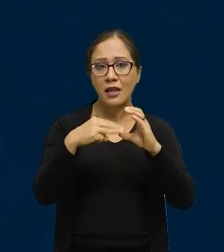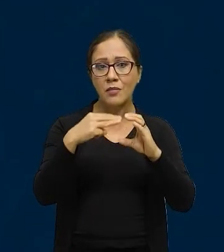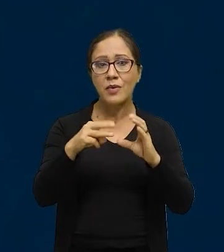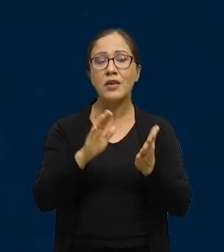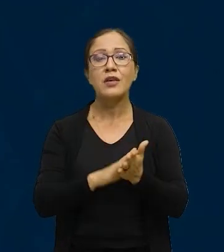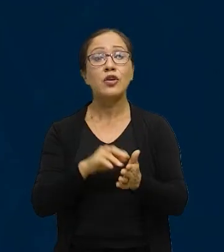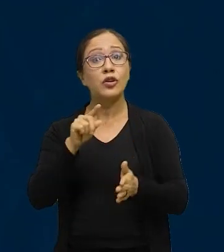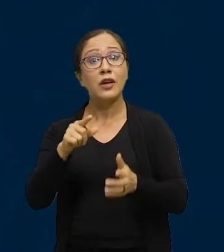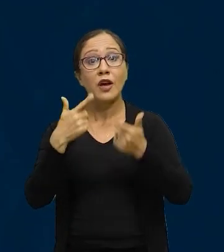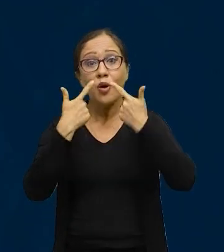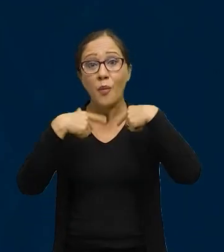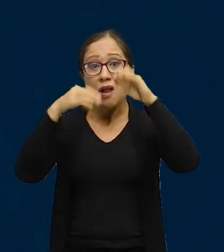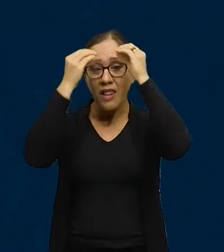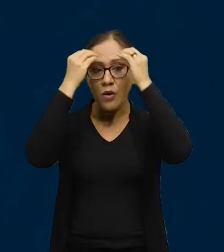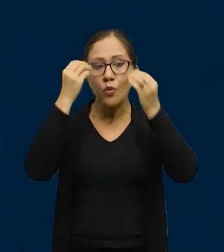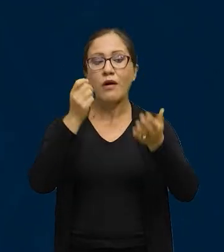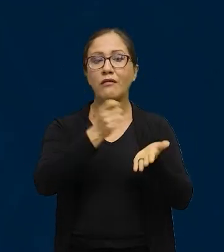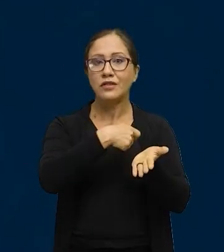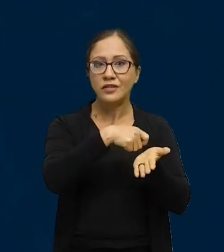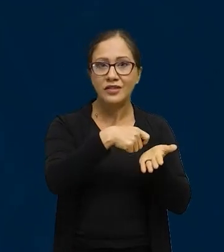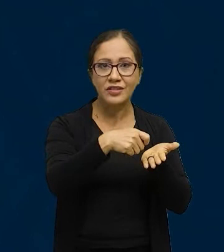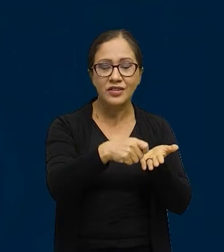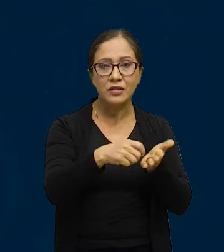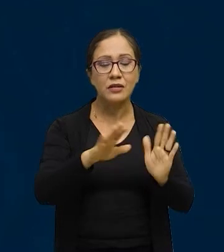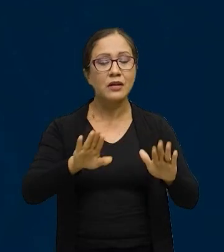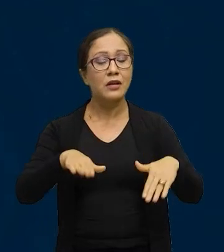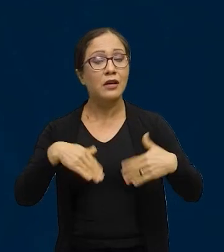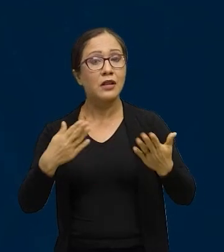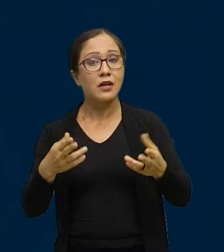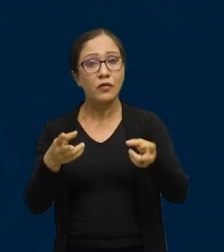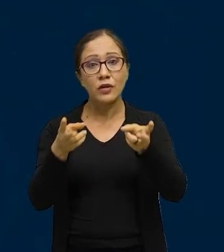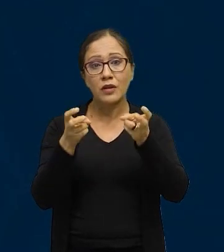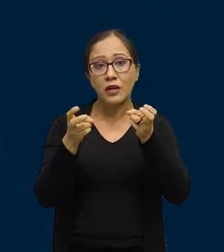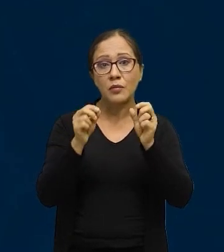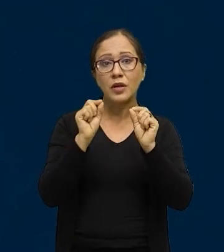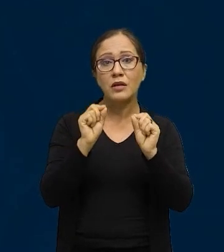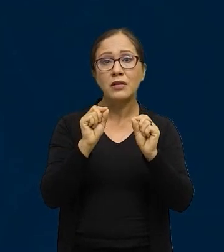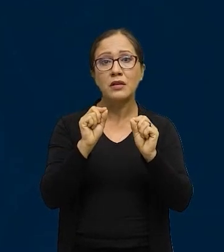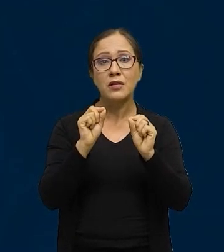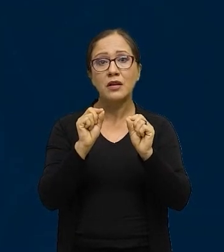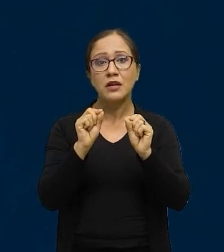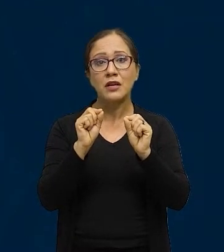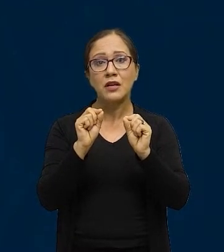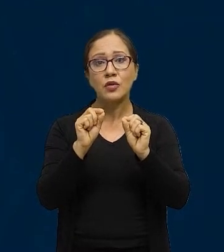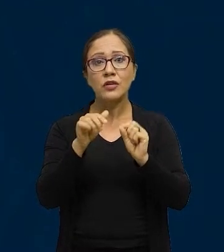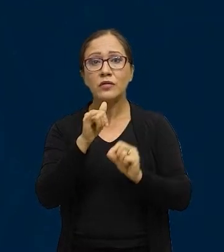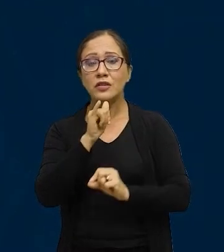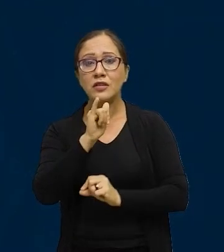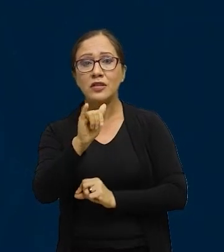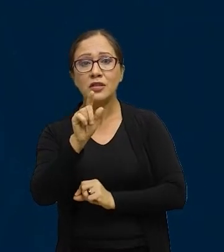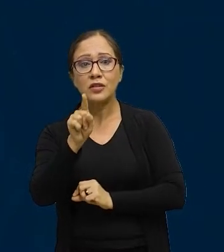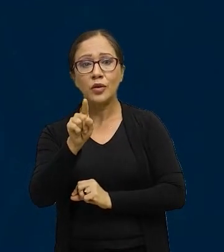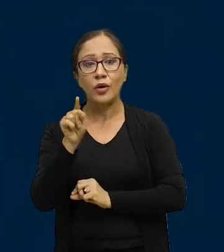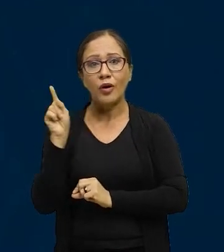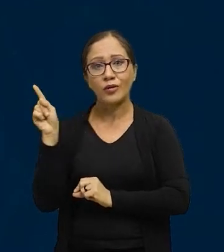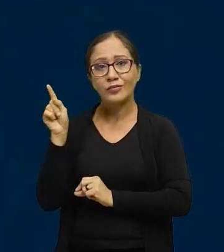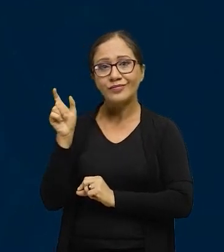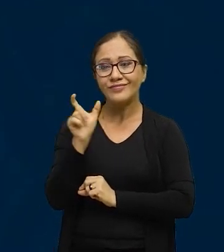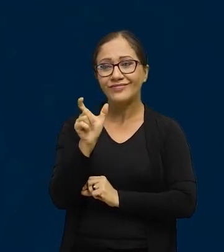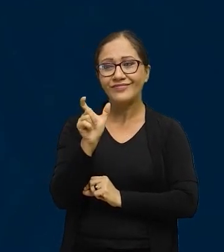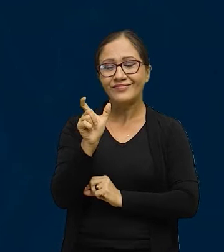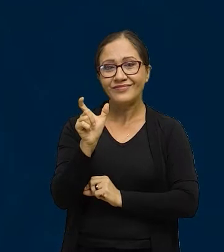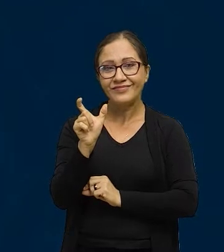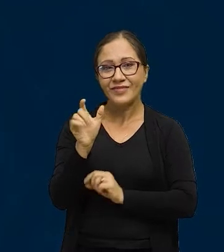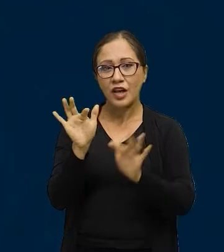linguagem escrita. Então, aqui você deve perceber o que você diz, what we say, né? O